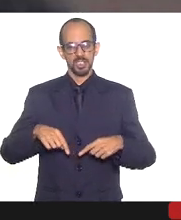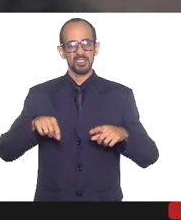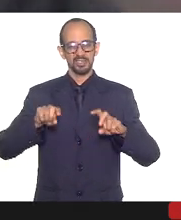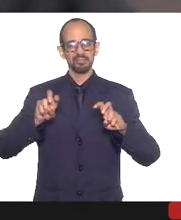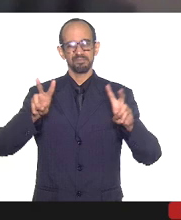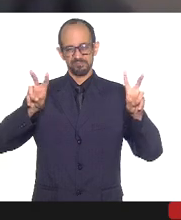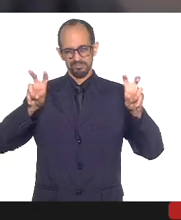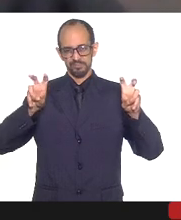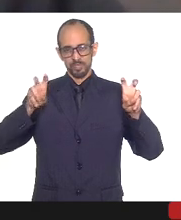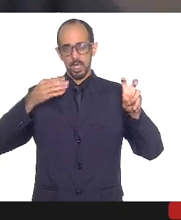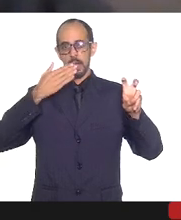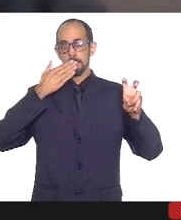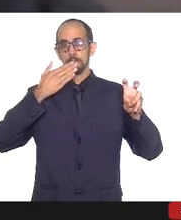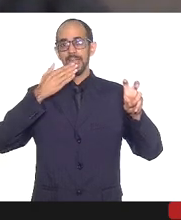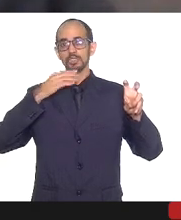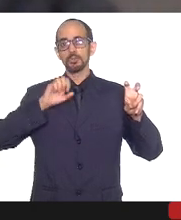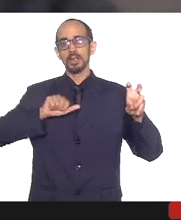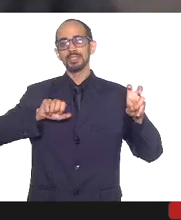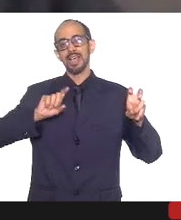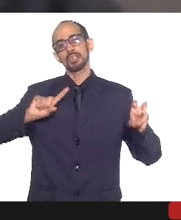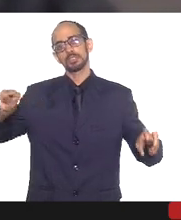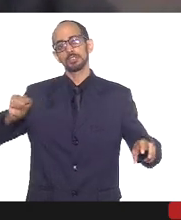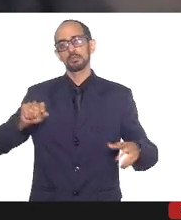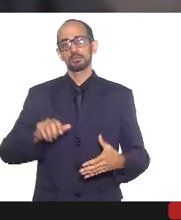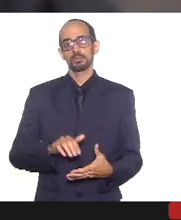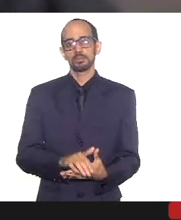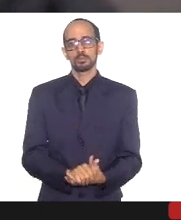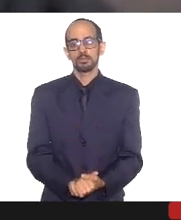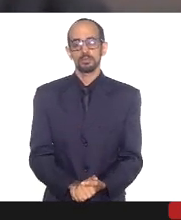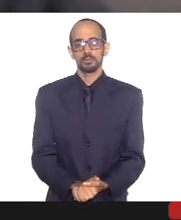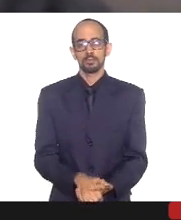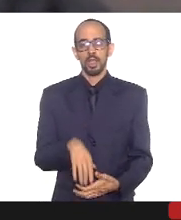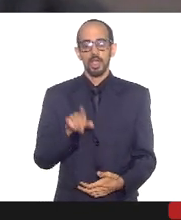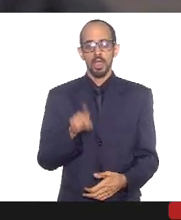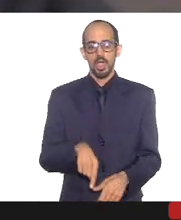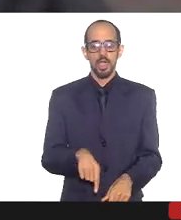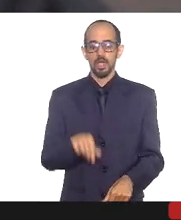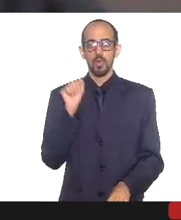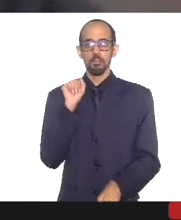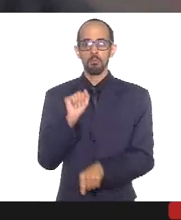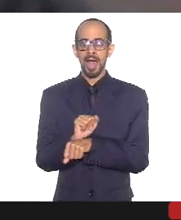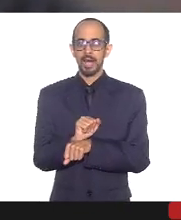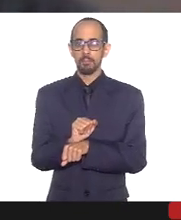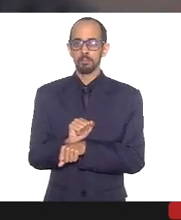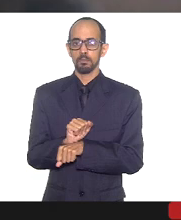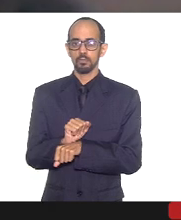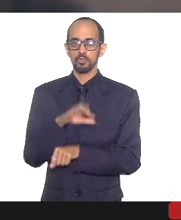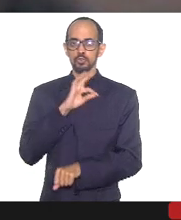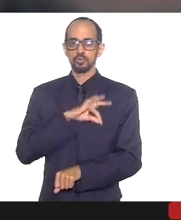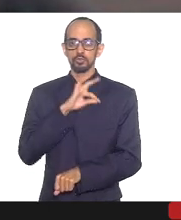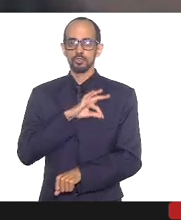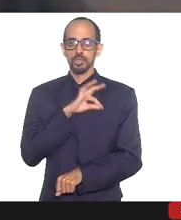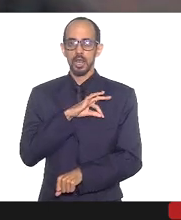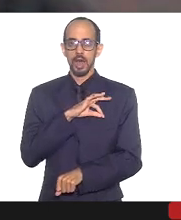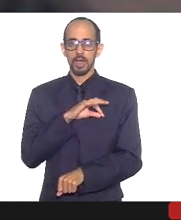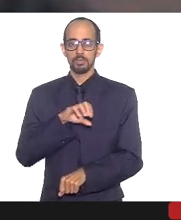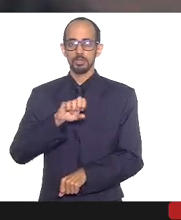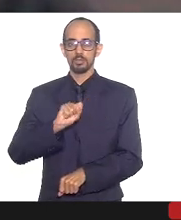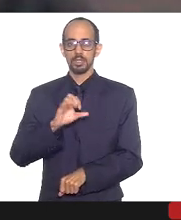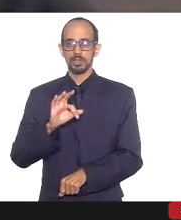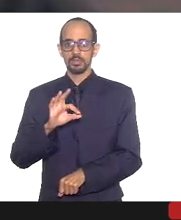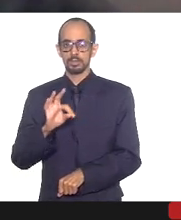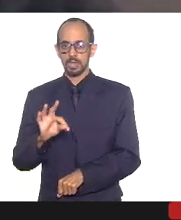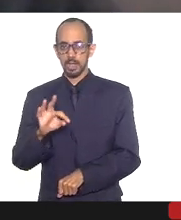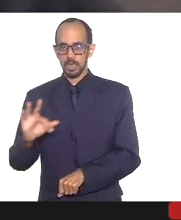sair? Congelamento salarial via regime fiscal, via STF, via governos, mais aprovação